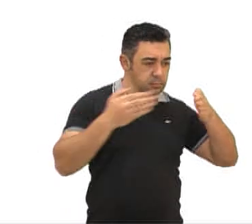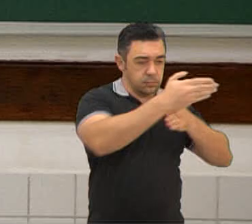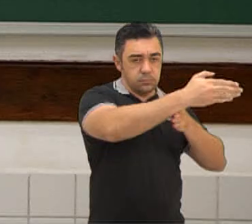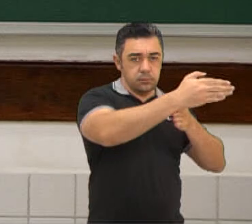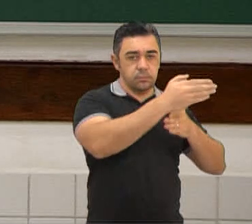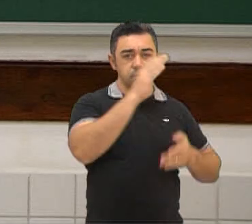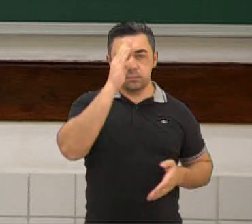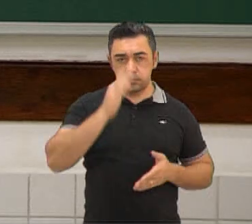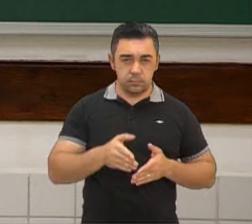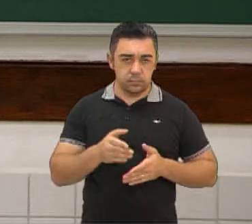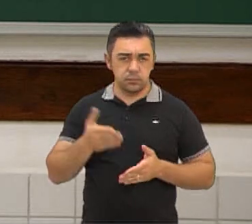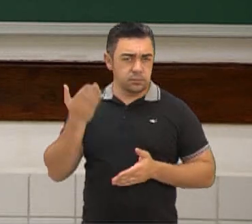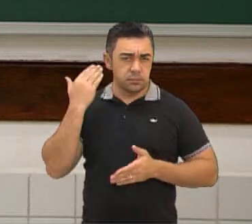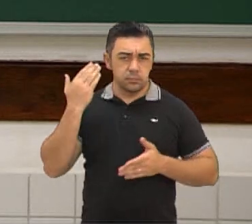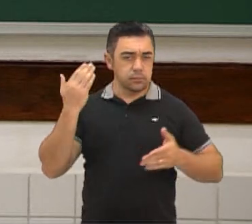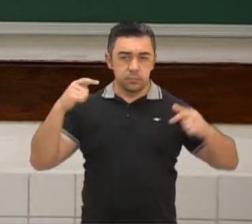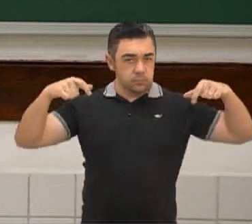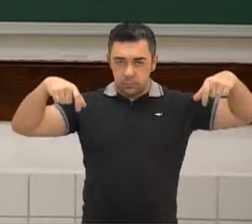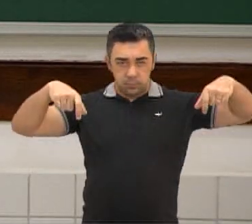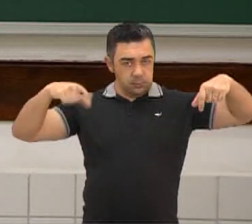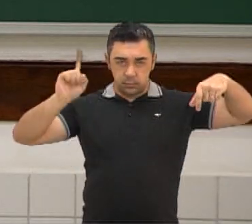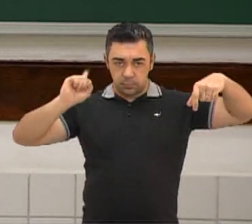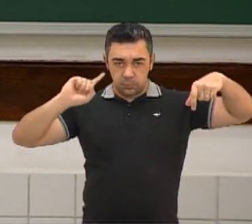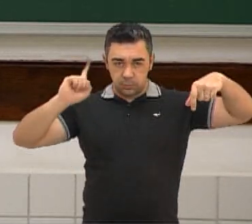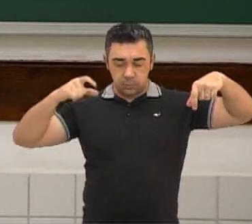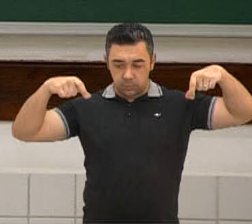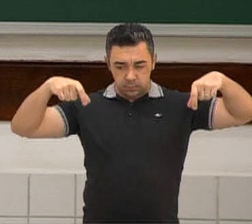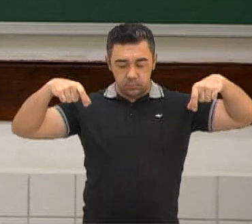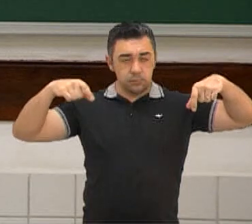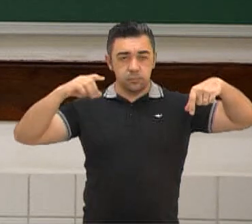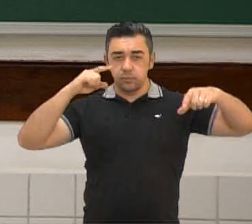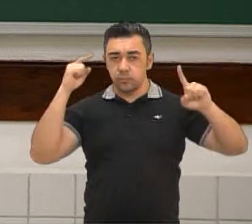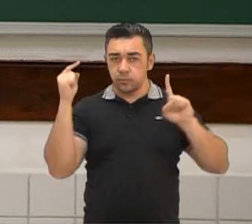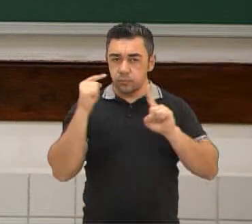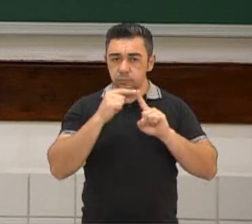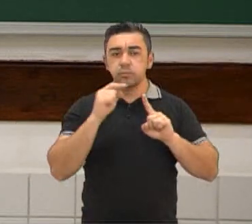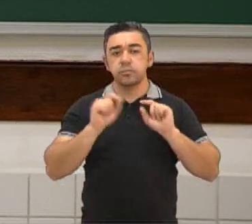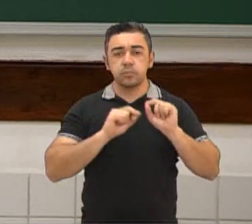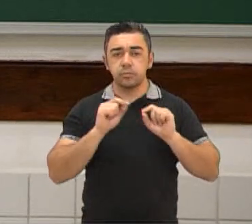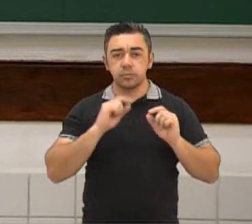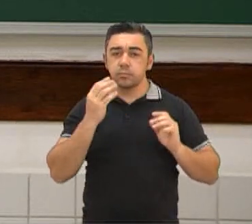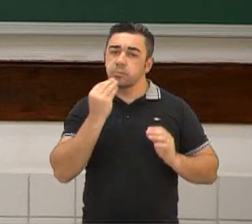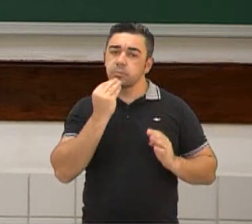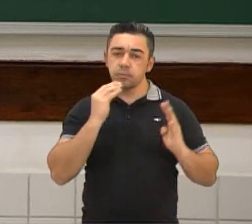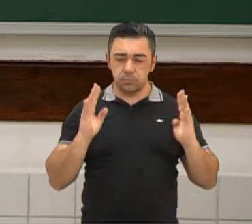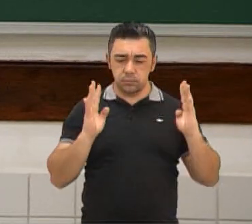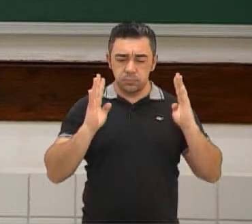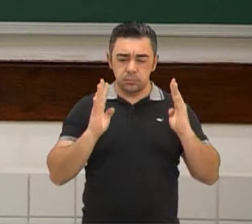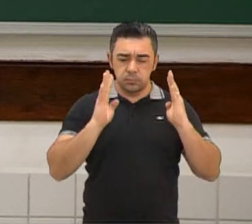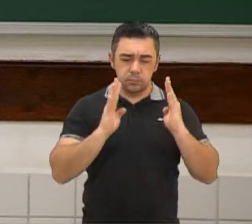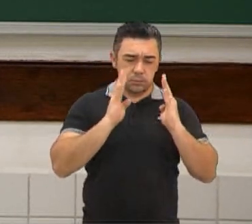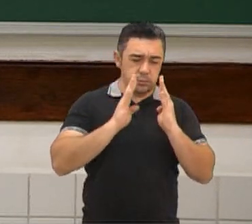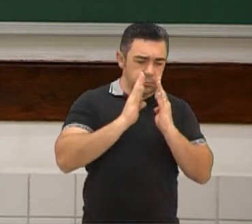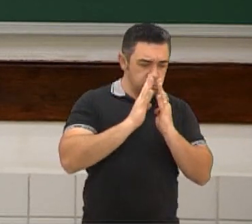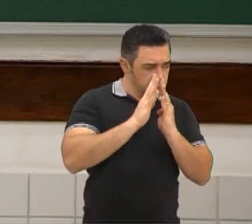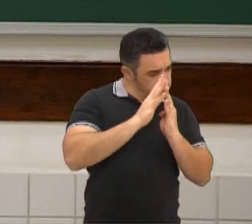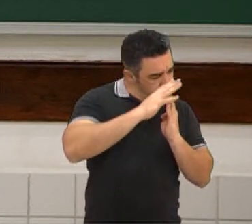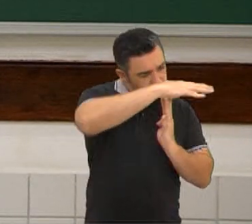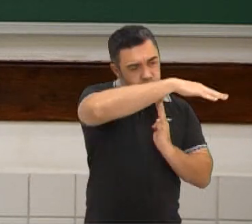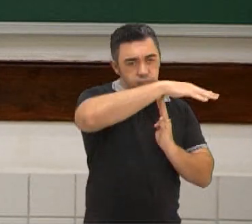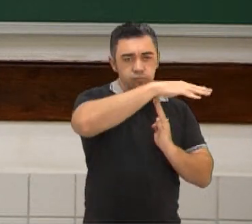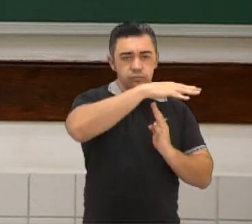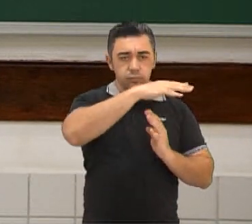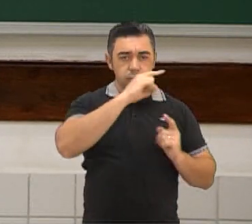de cara, não apareceram os gols, né? O objetivo inicial do jogo era fazer com que a bola chegasse à linha de fundo,